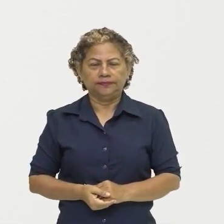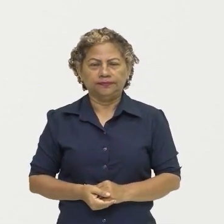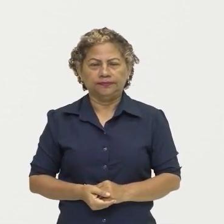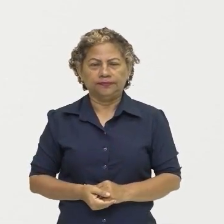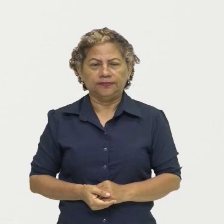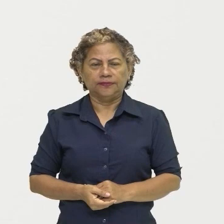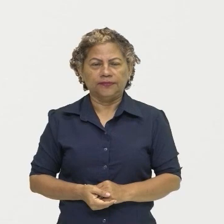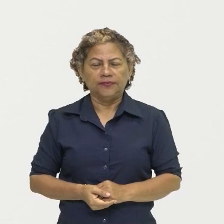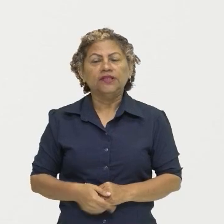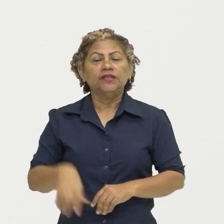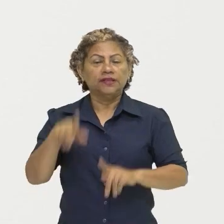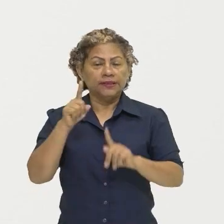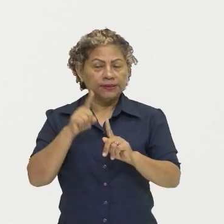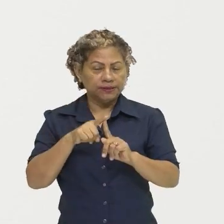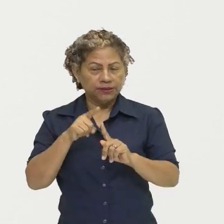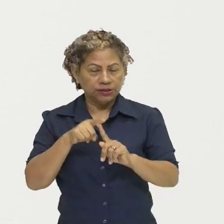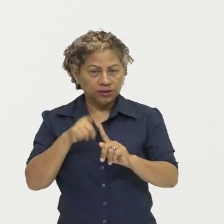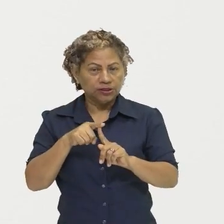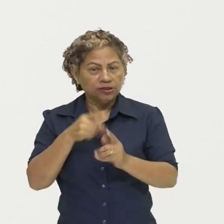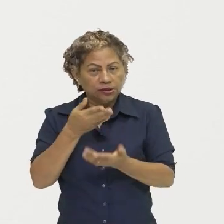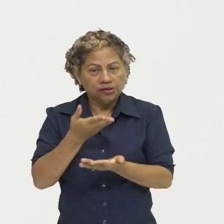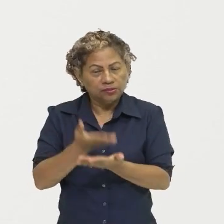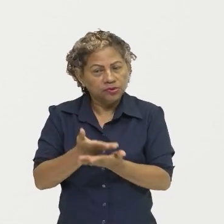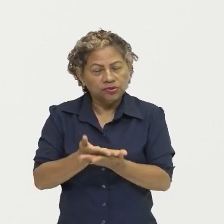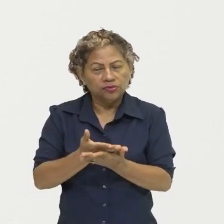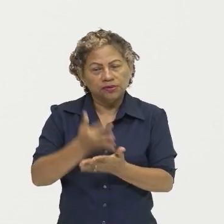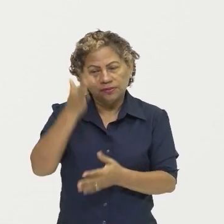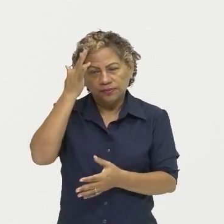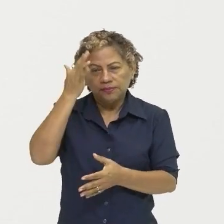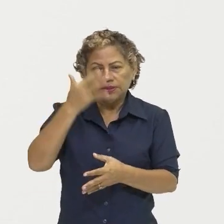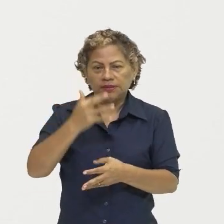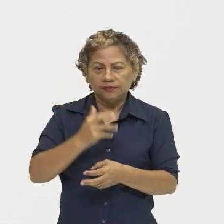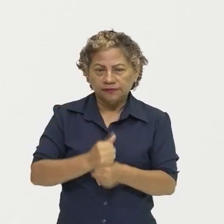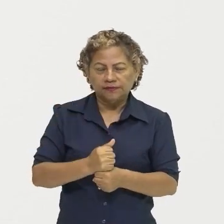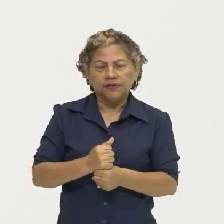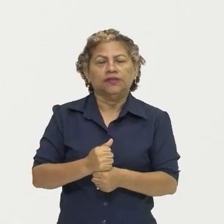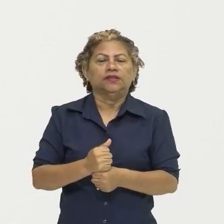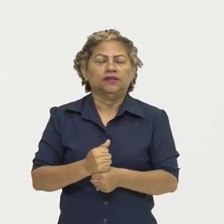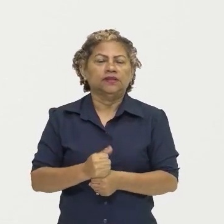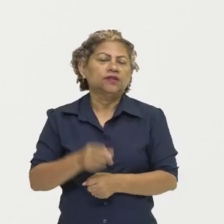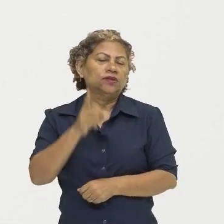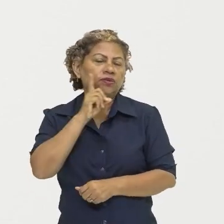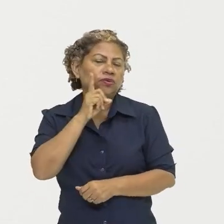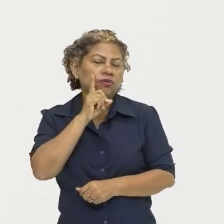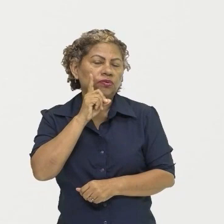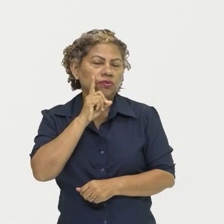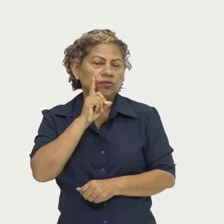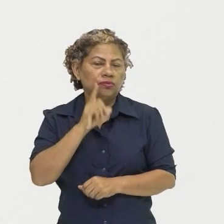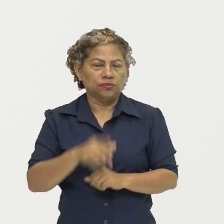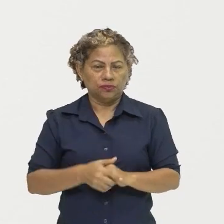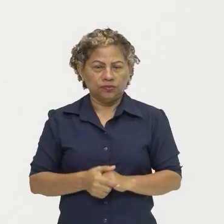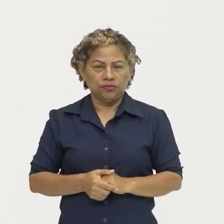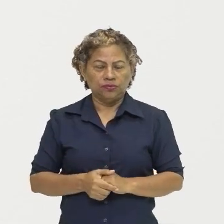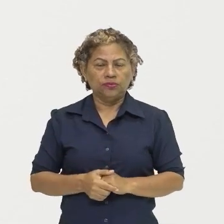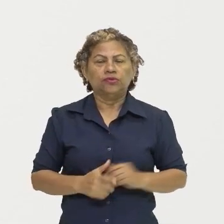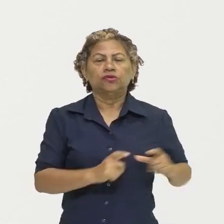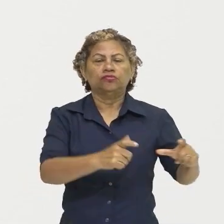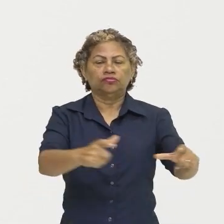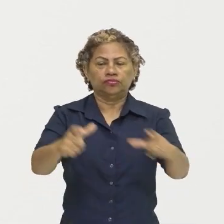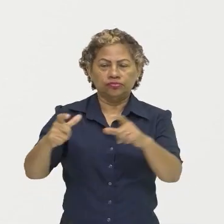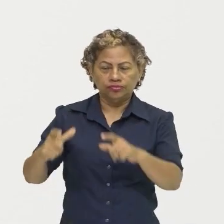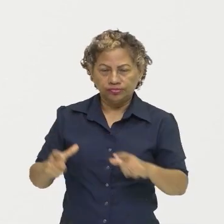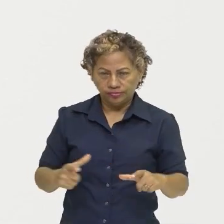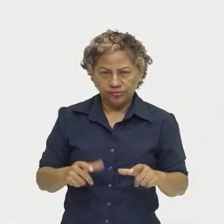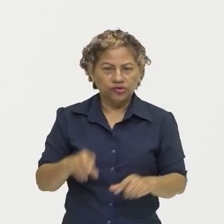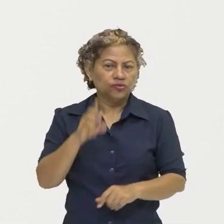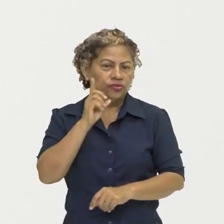E estes fenômenos estudados pela física estão presentes em todos os lugares,